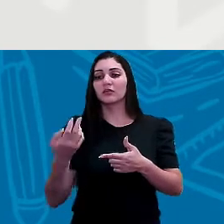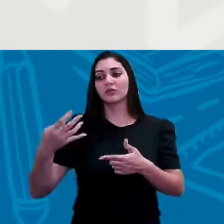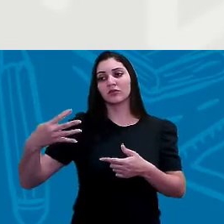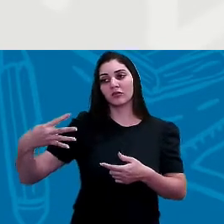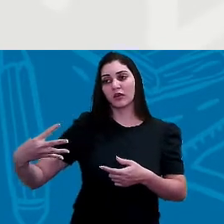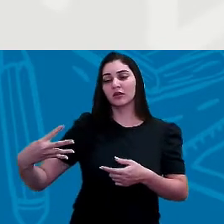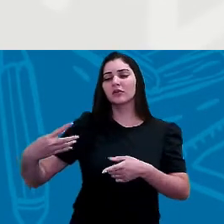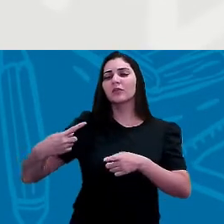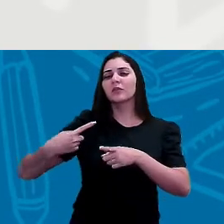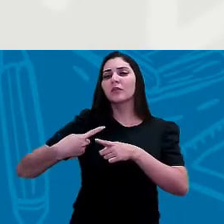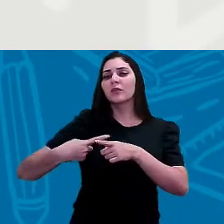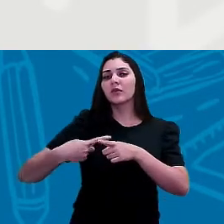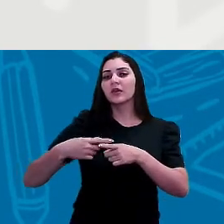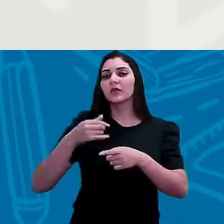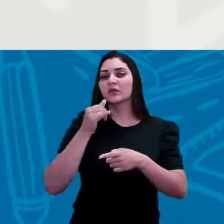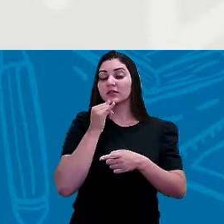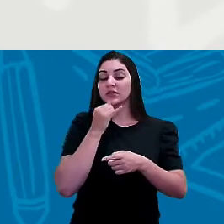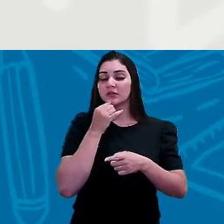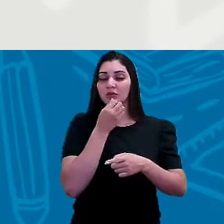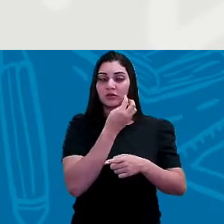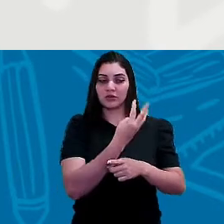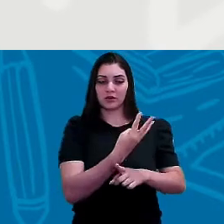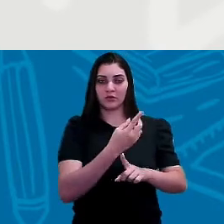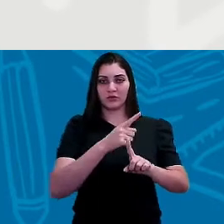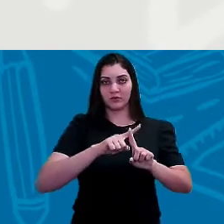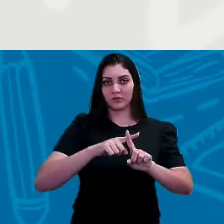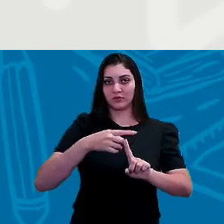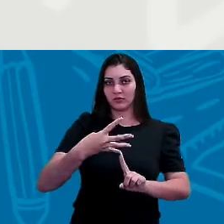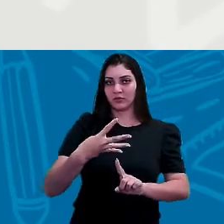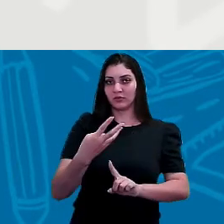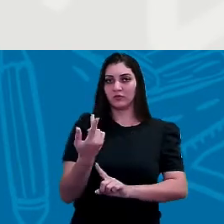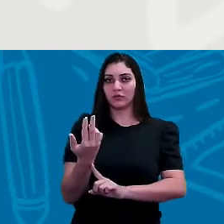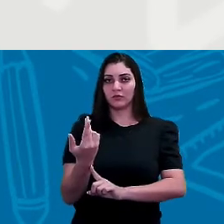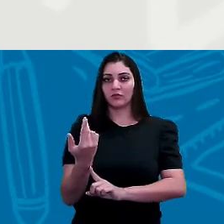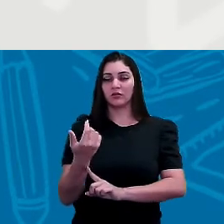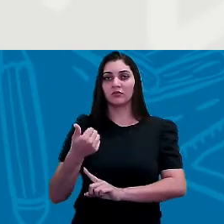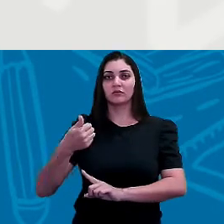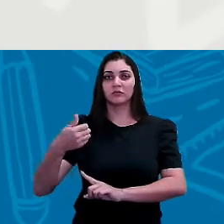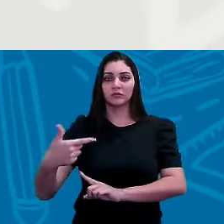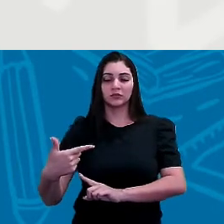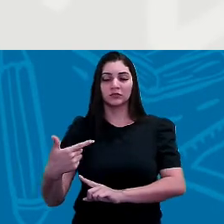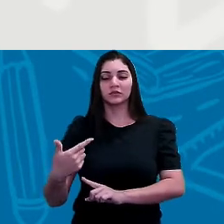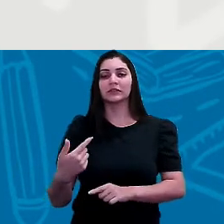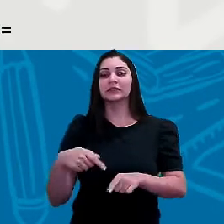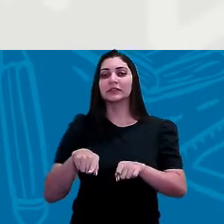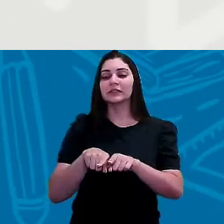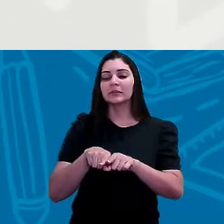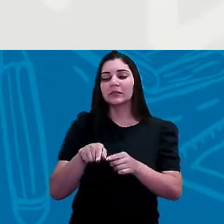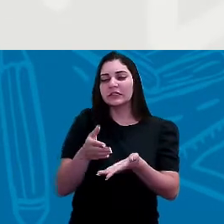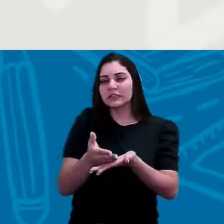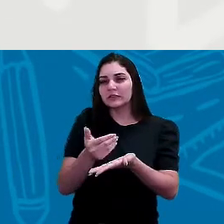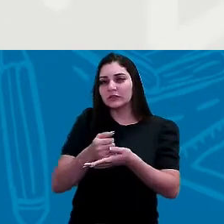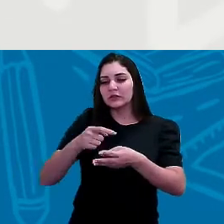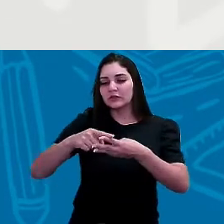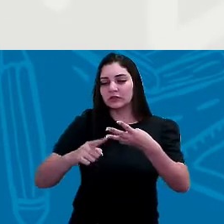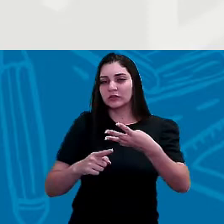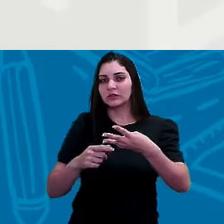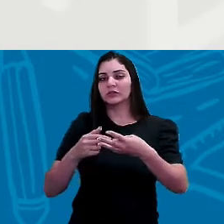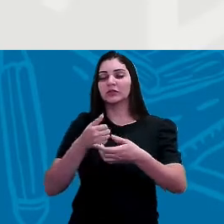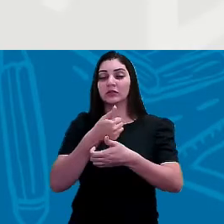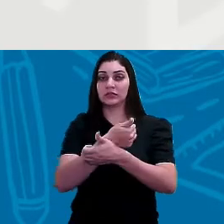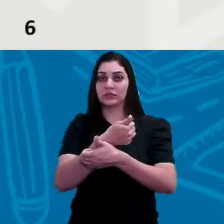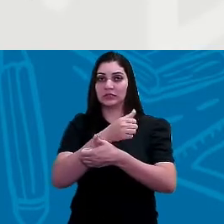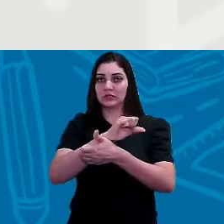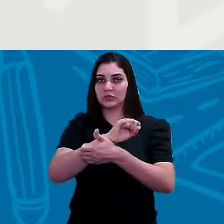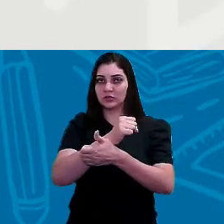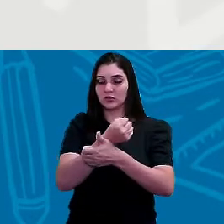4. Por quê? 3 vezes 4, 12. E a terça parte de 18, 18